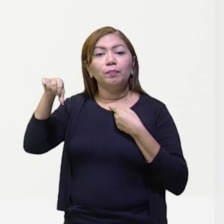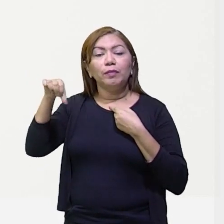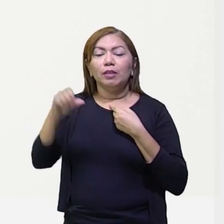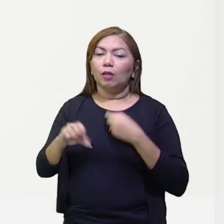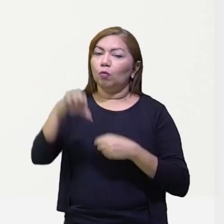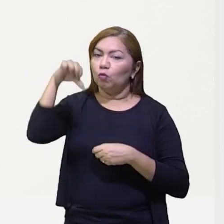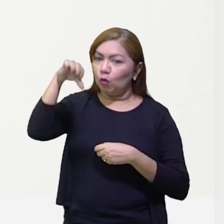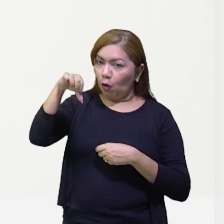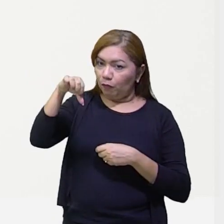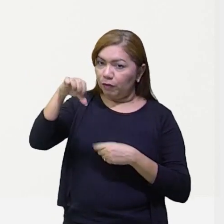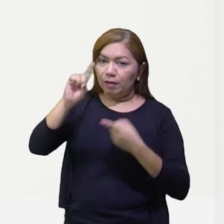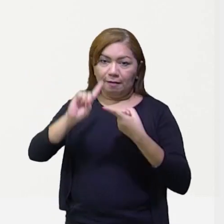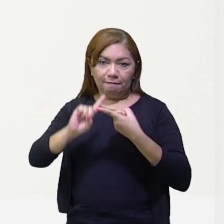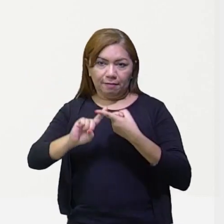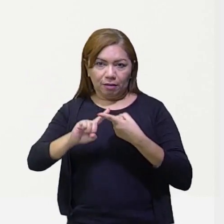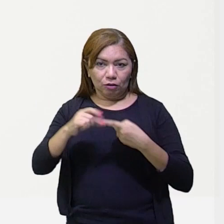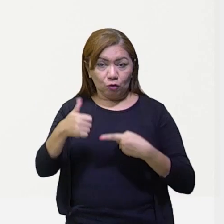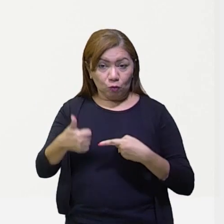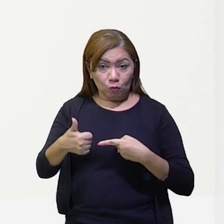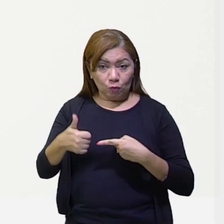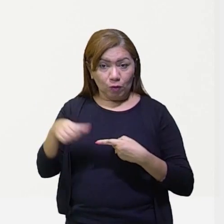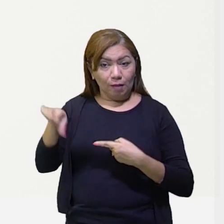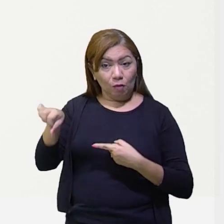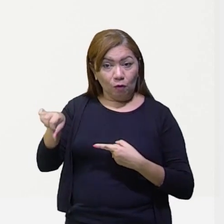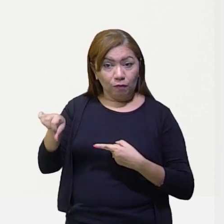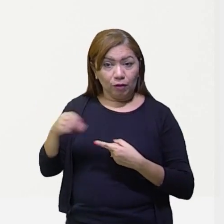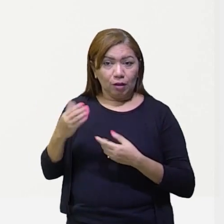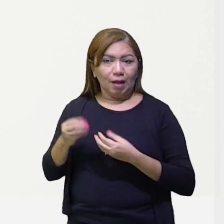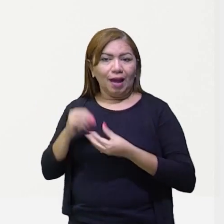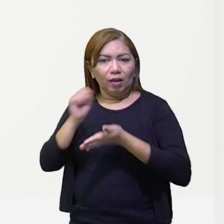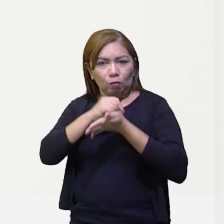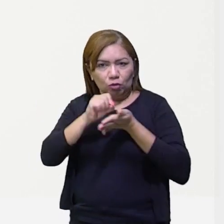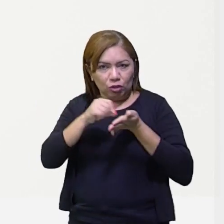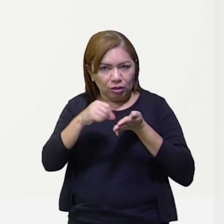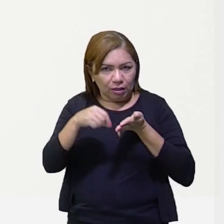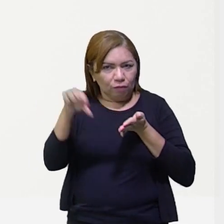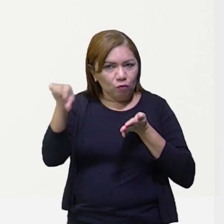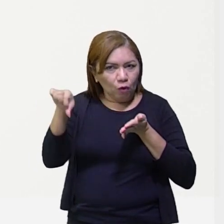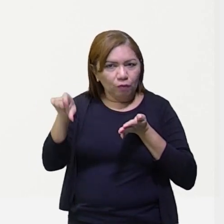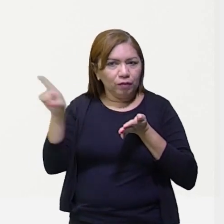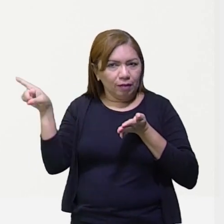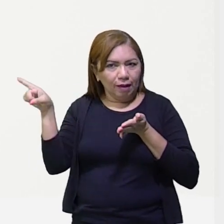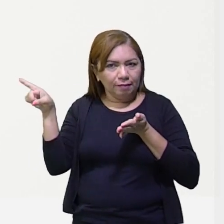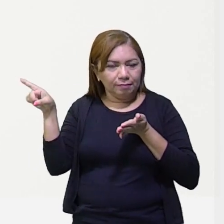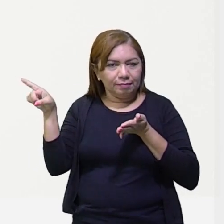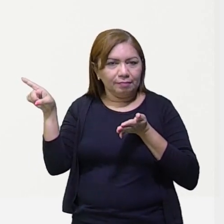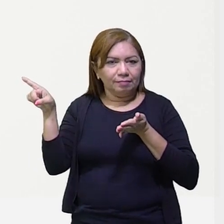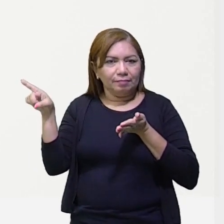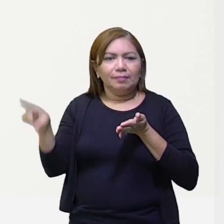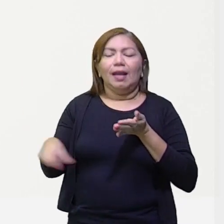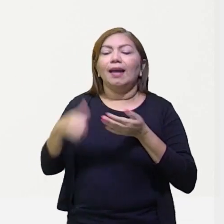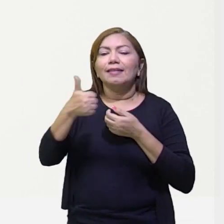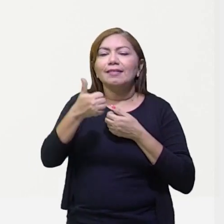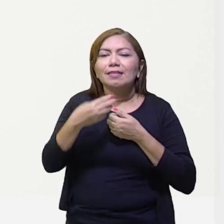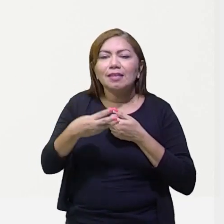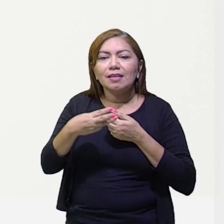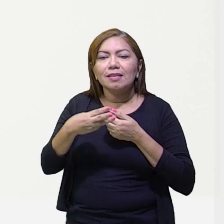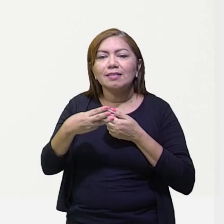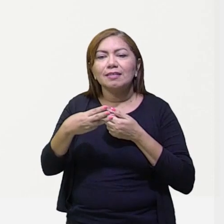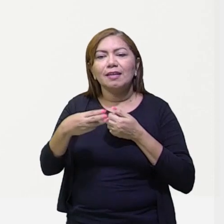1, 9. Vamos fazer aqui a subtração. 13 menos 9, 4.